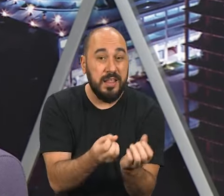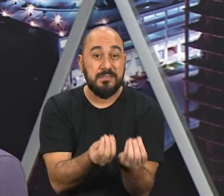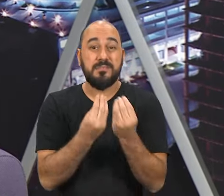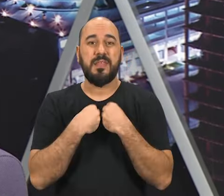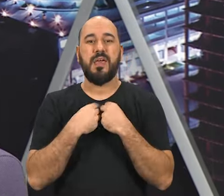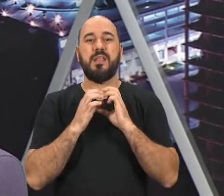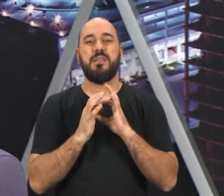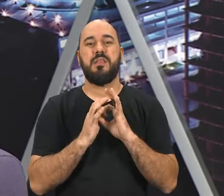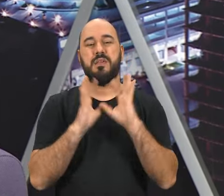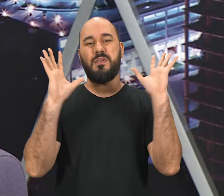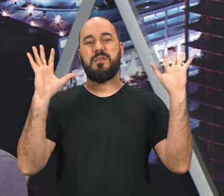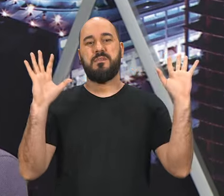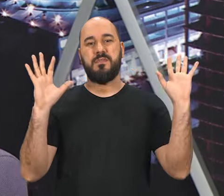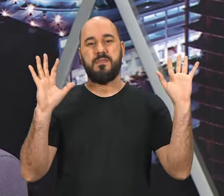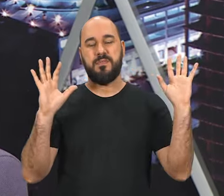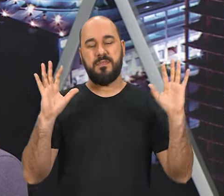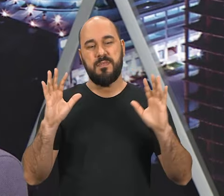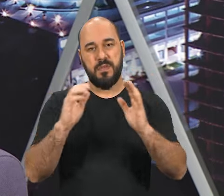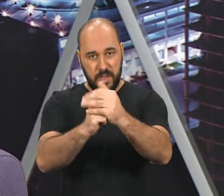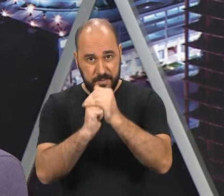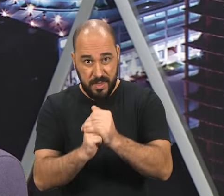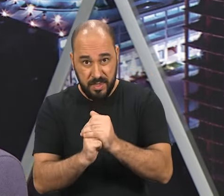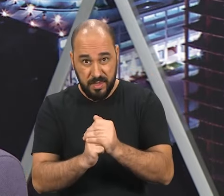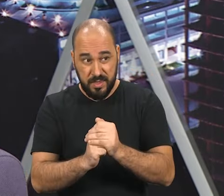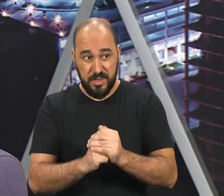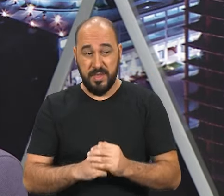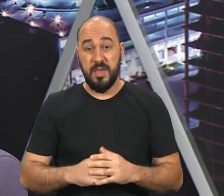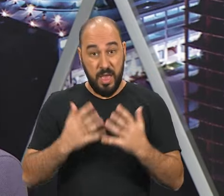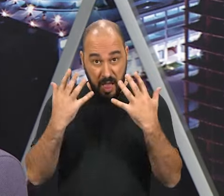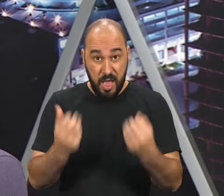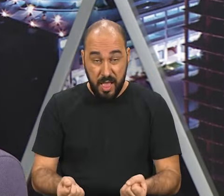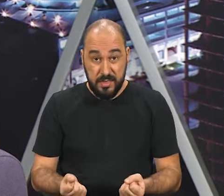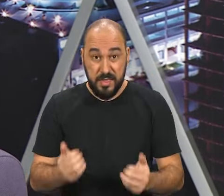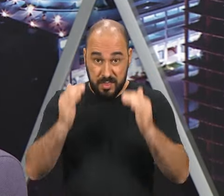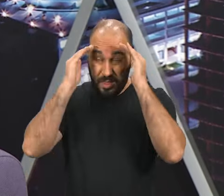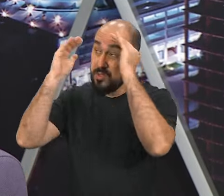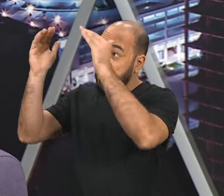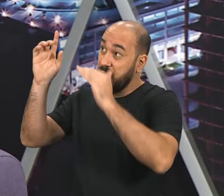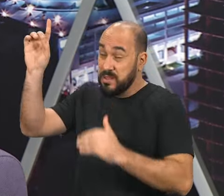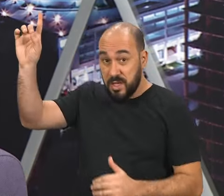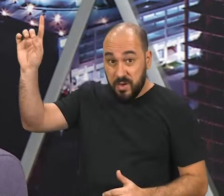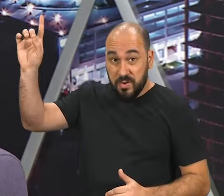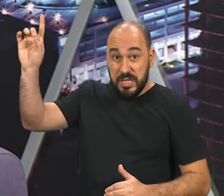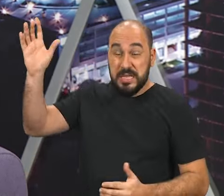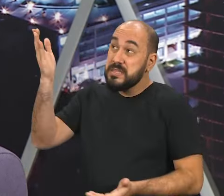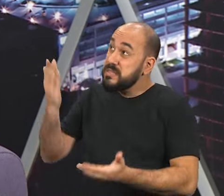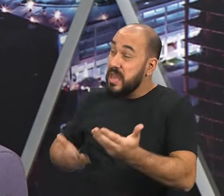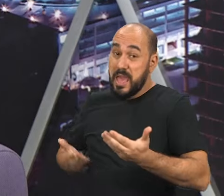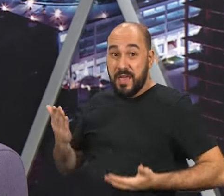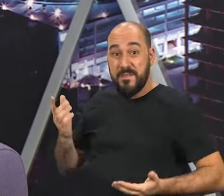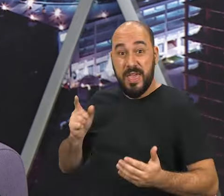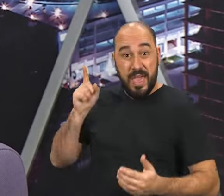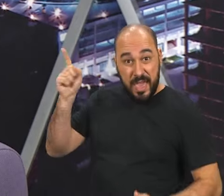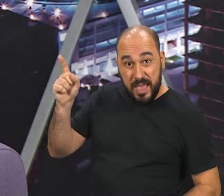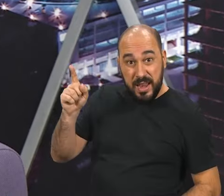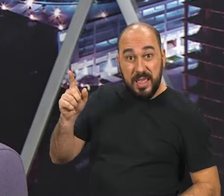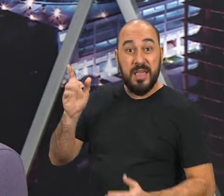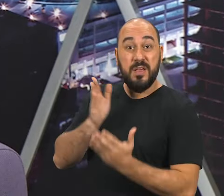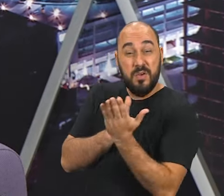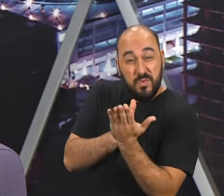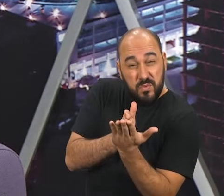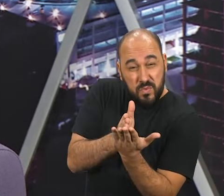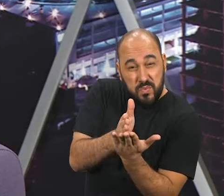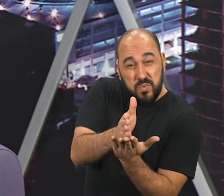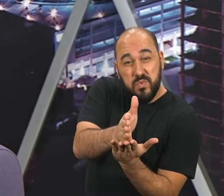vos libertará. Que assim seja na sua vida. Você aceita adorar só a Deus, servir só a Deus, andar somente